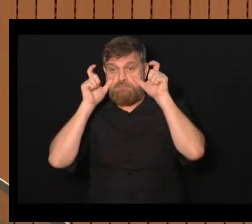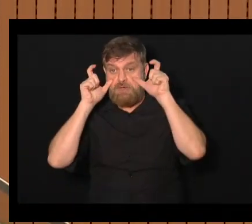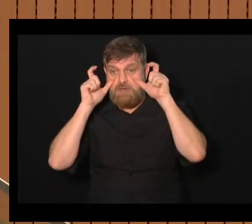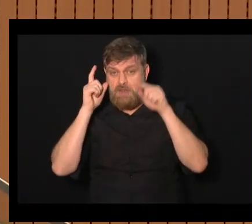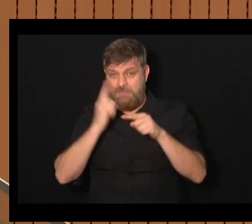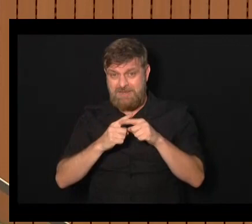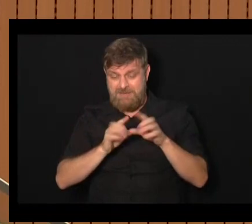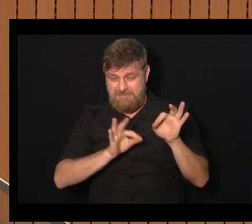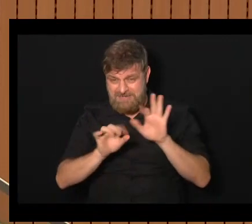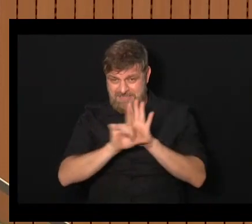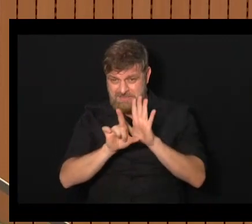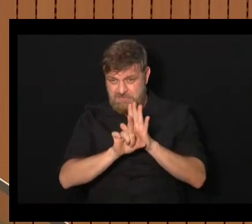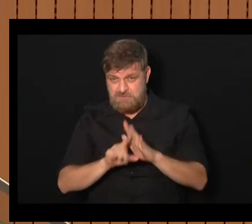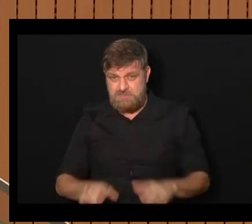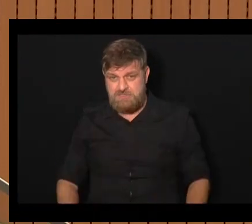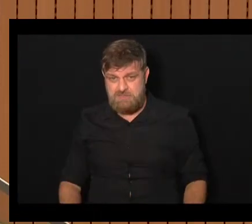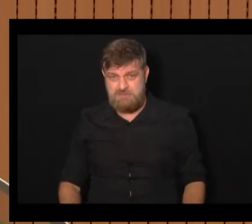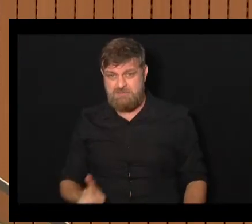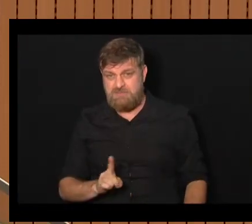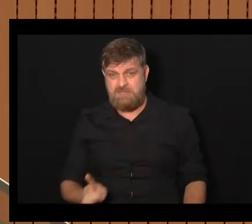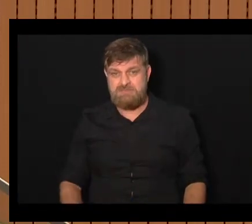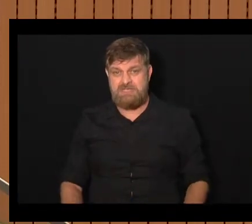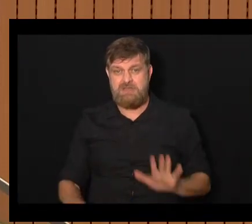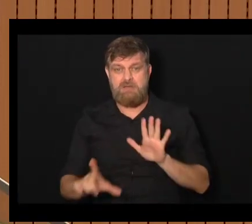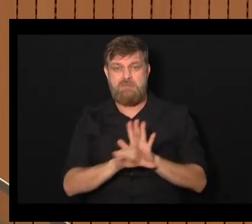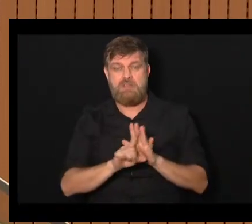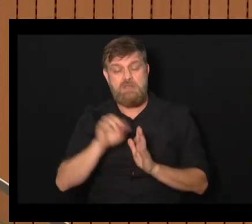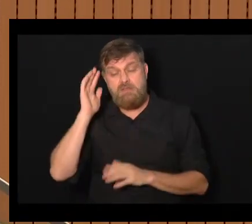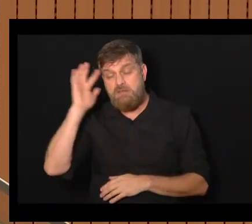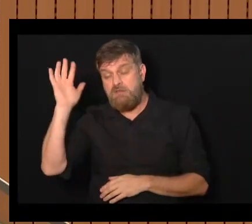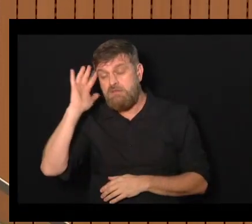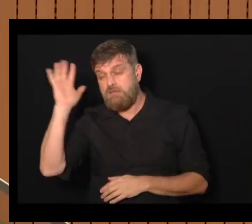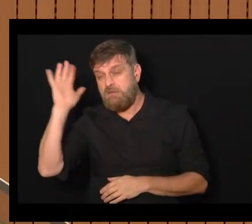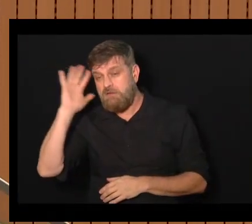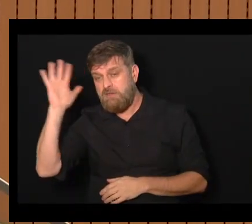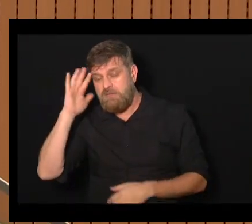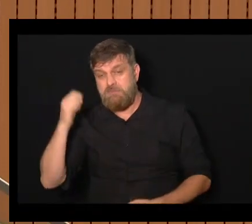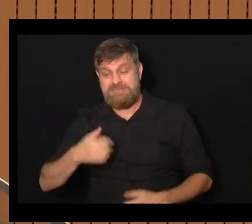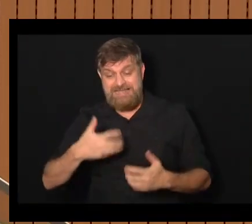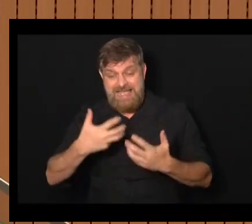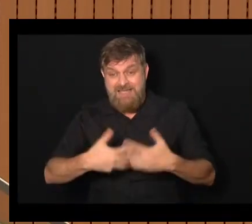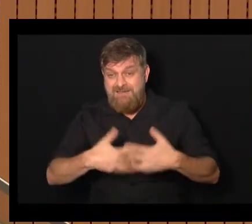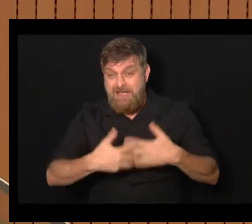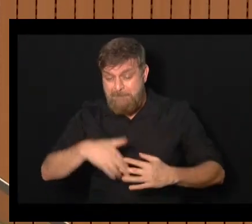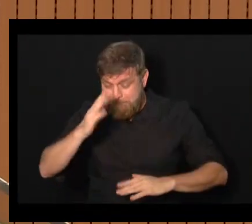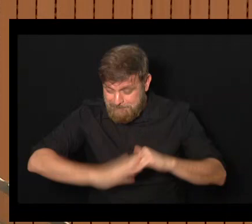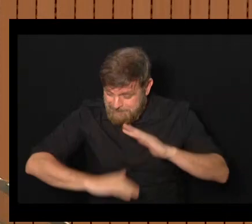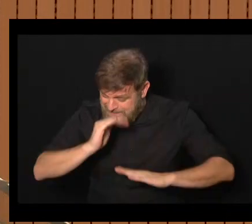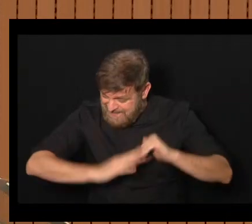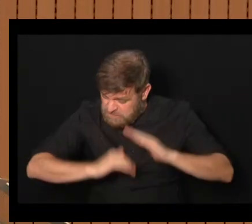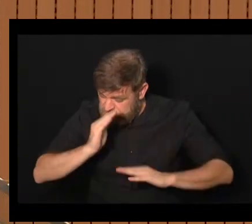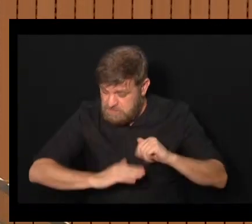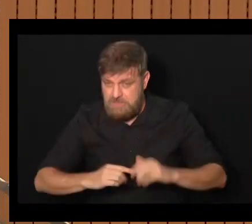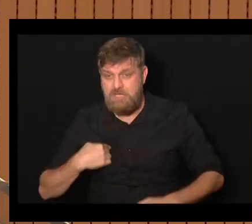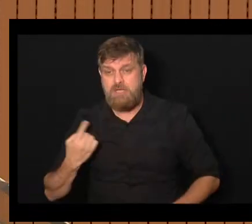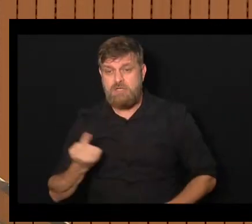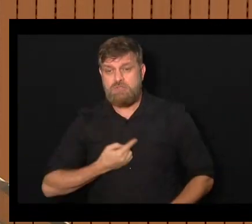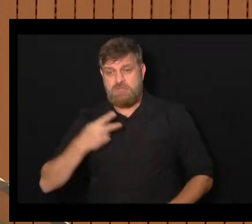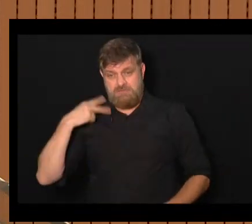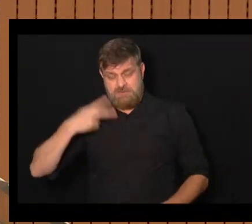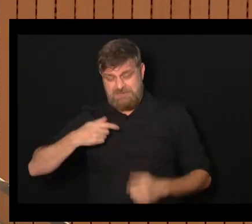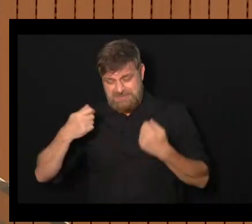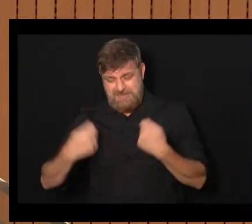esse projeto não ser uma lei inócua, não funcionar na prática depois, nós temos